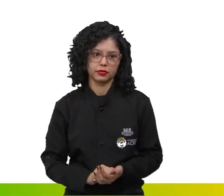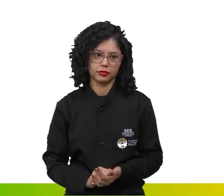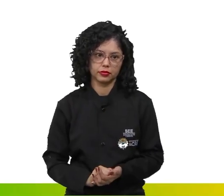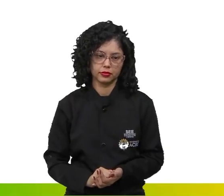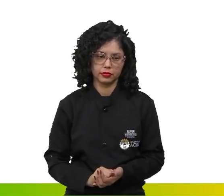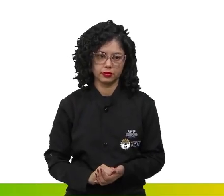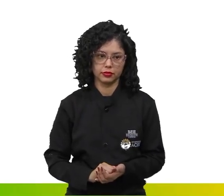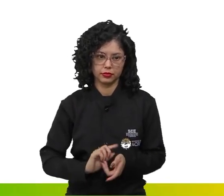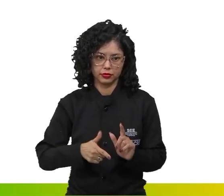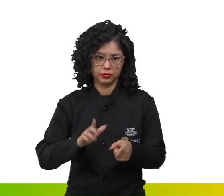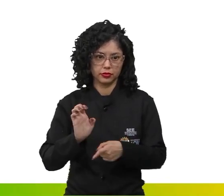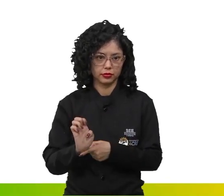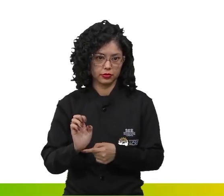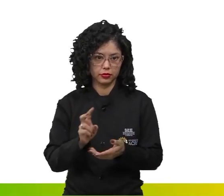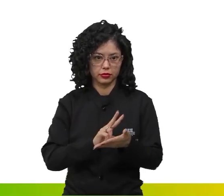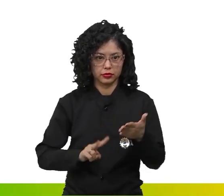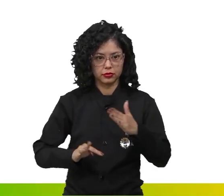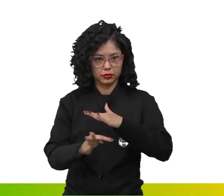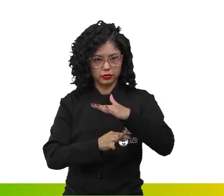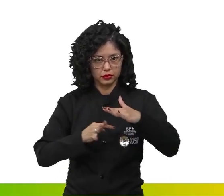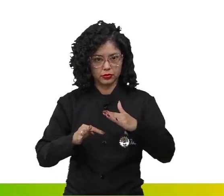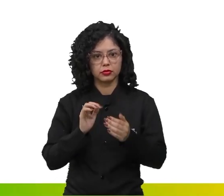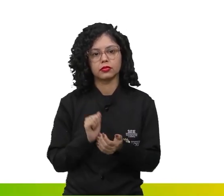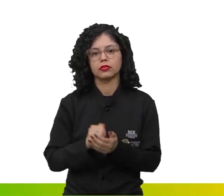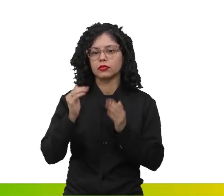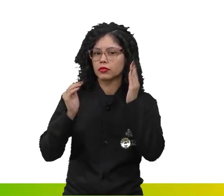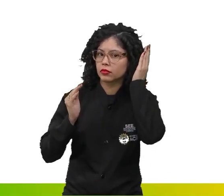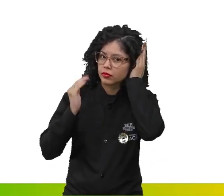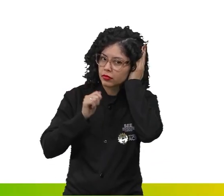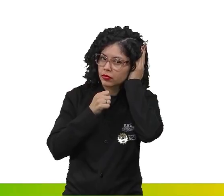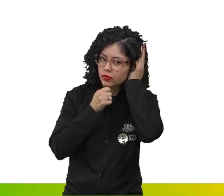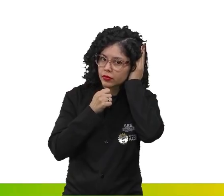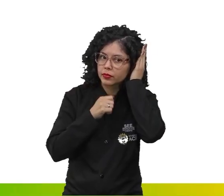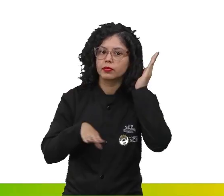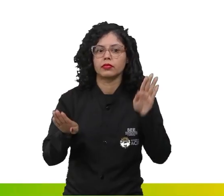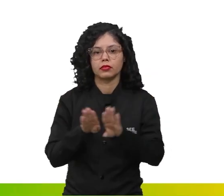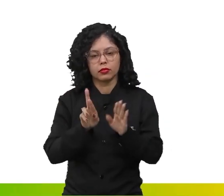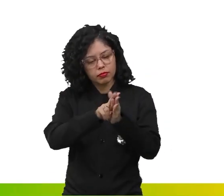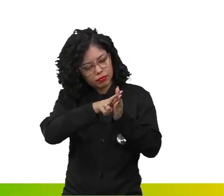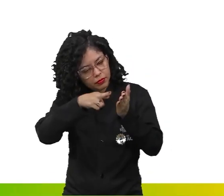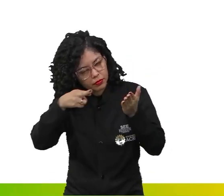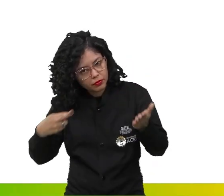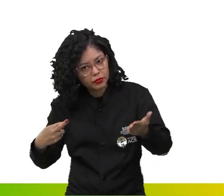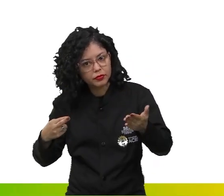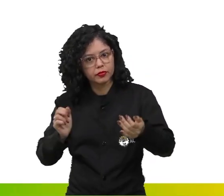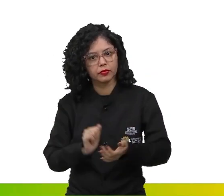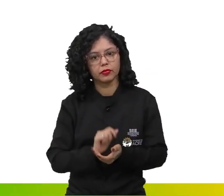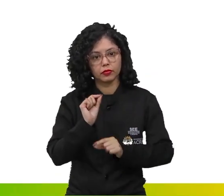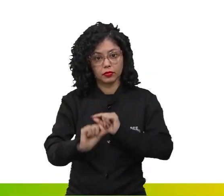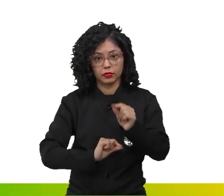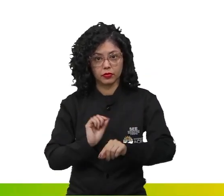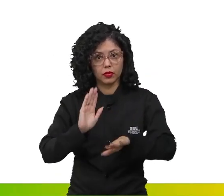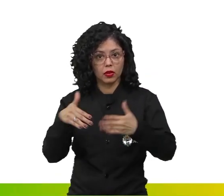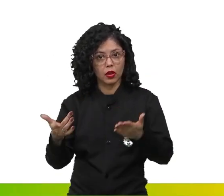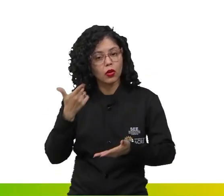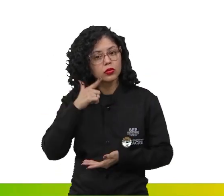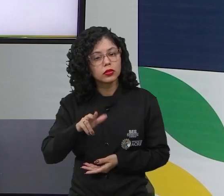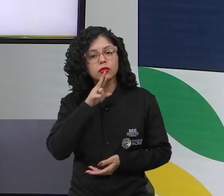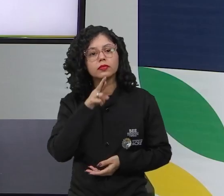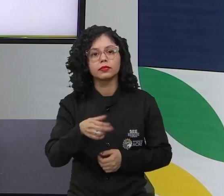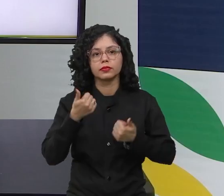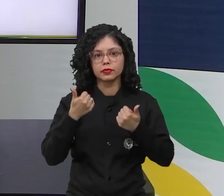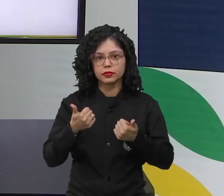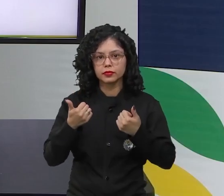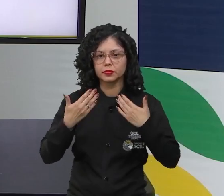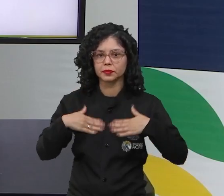correta. E letra E, leituras formais em rádios e revistas. E aí, pessoal, conseguiram resolver